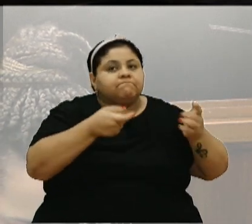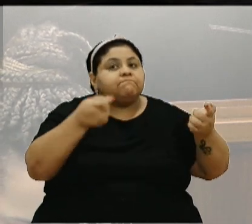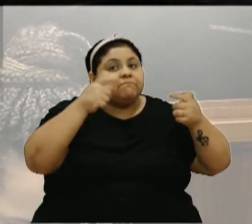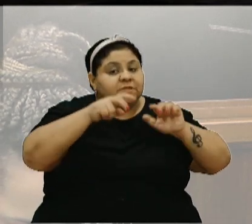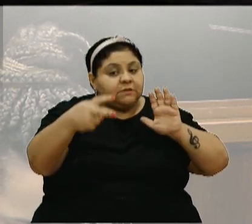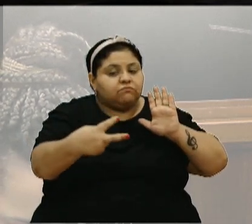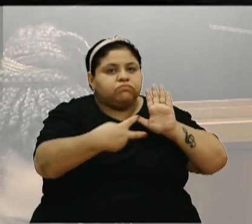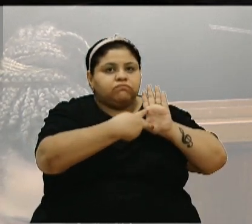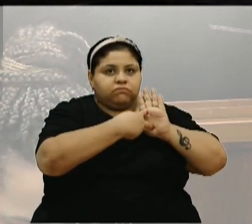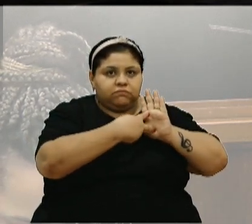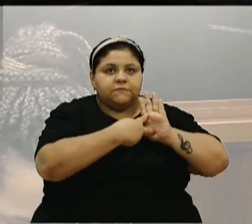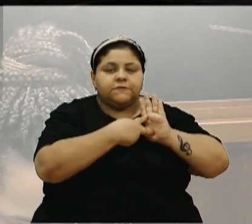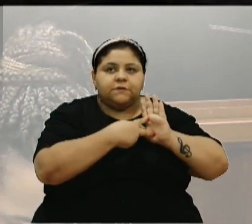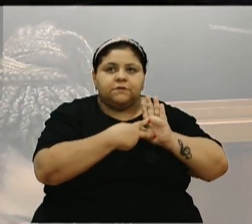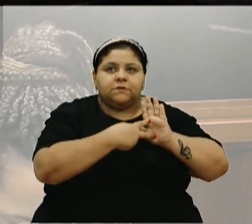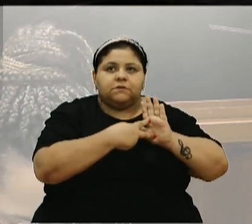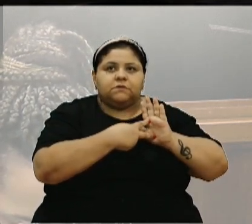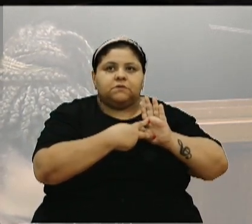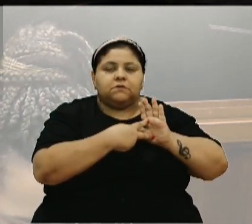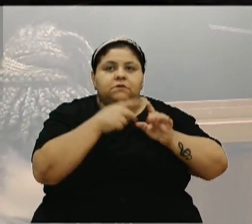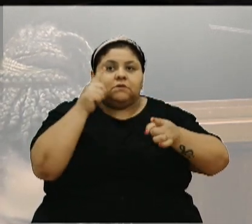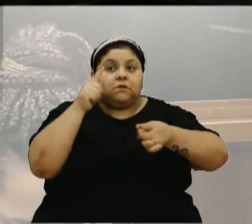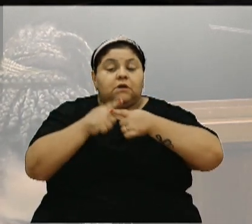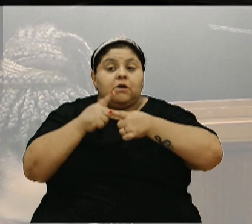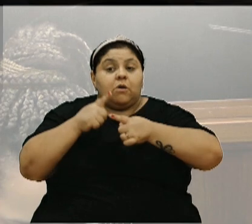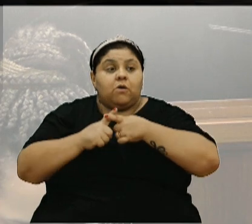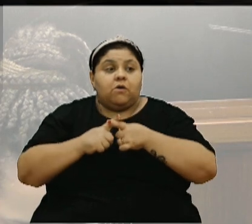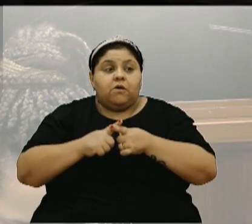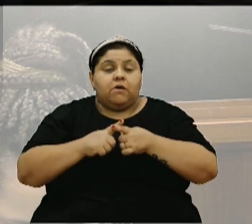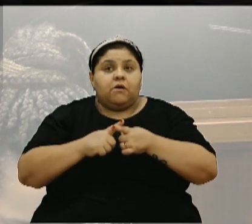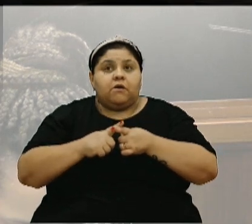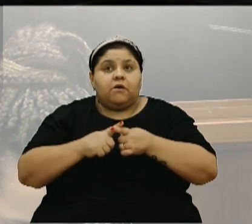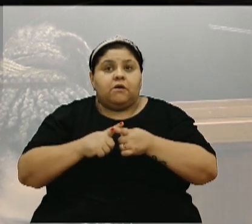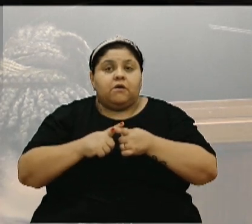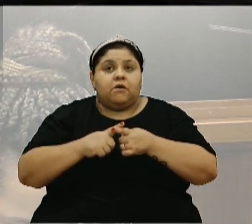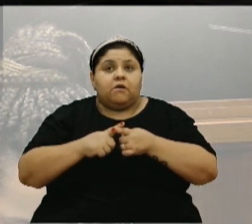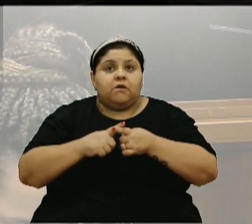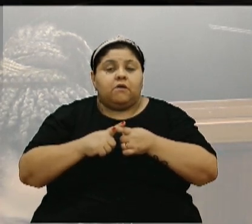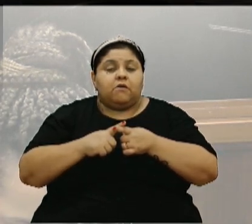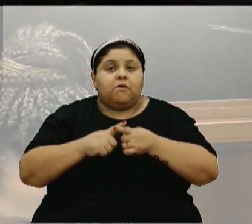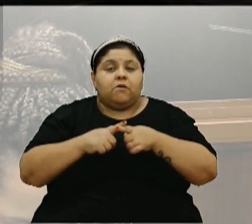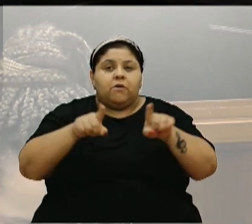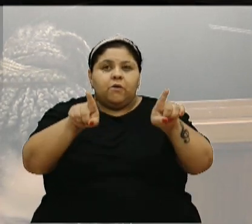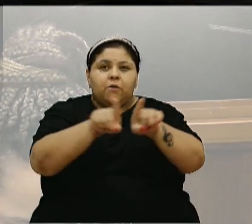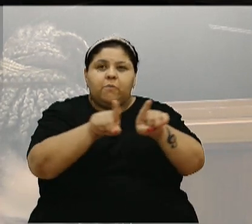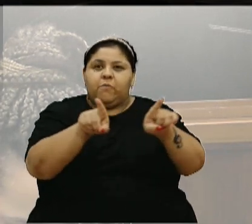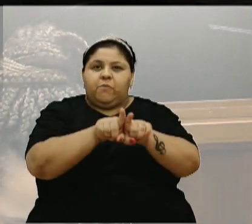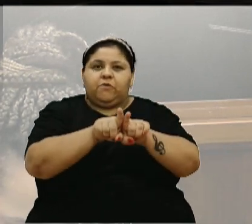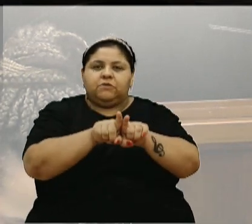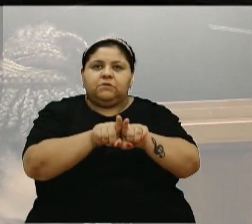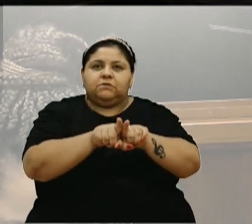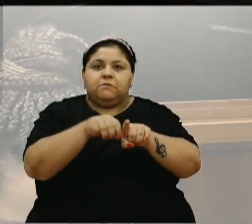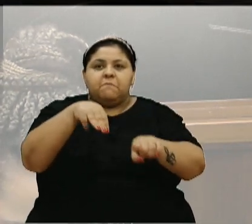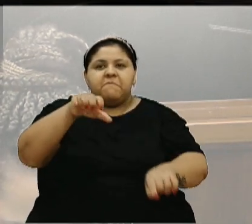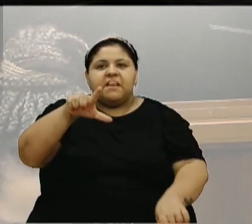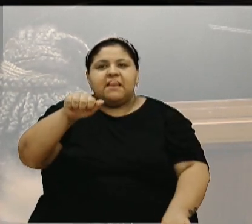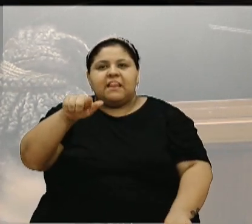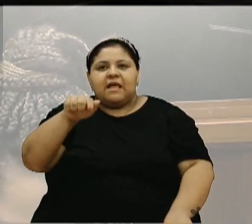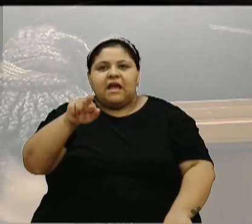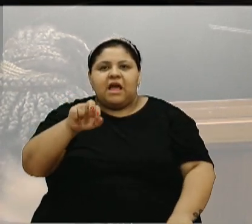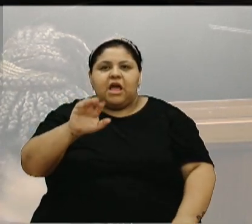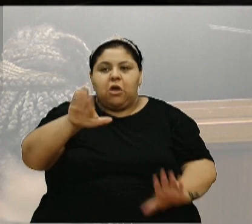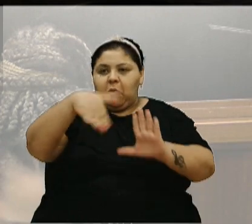ficar atentos, porque fazer milagre com os santos dos outros não dá. Parabéns,